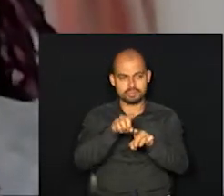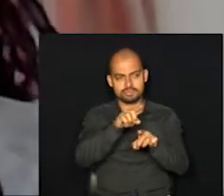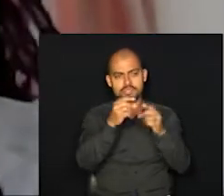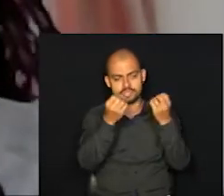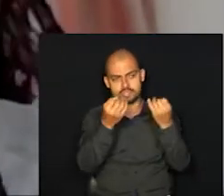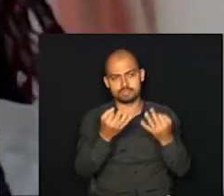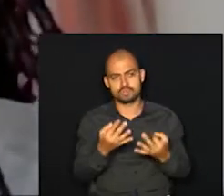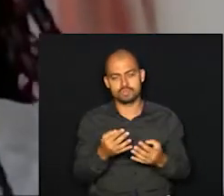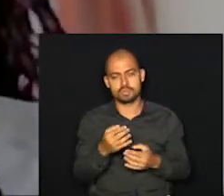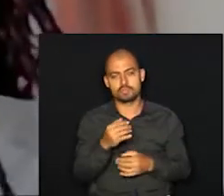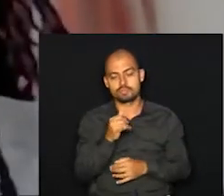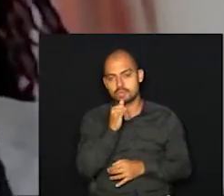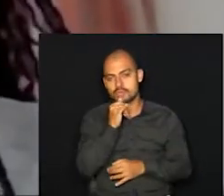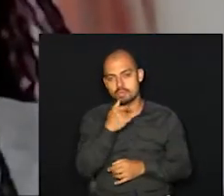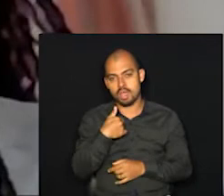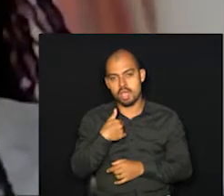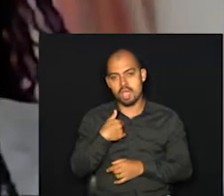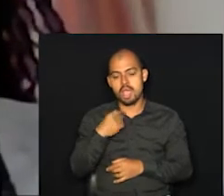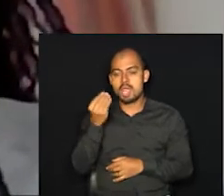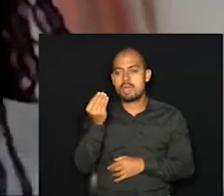eu posto essa agressão